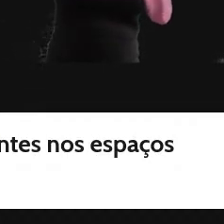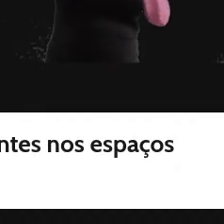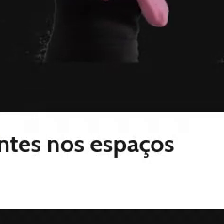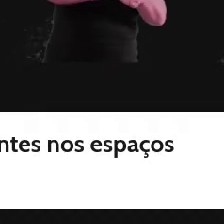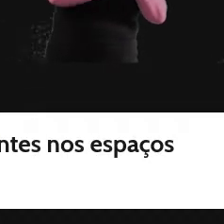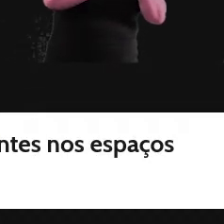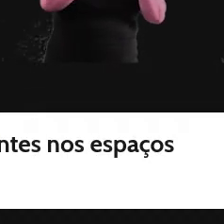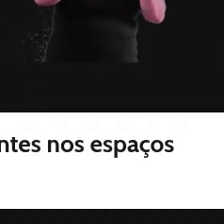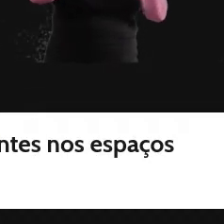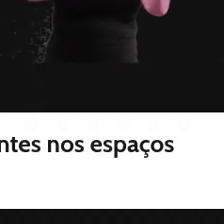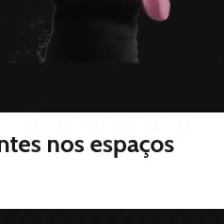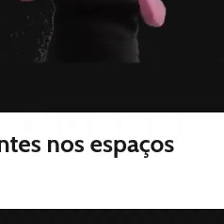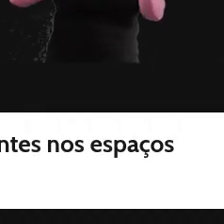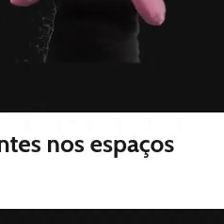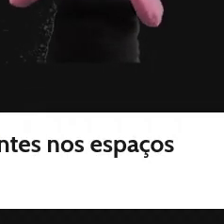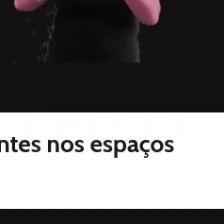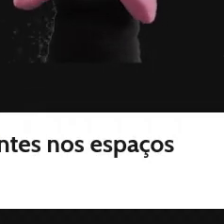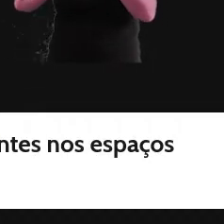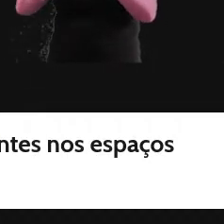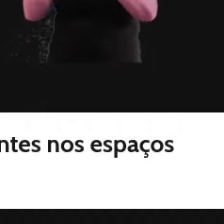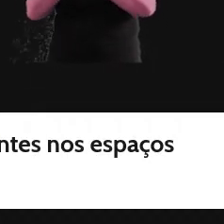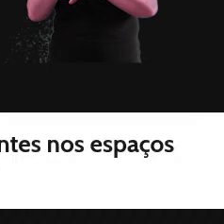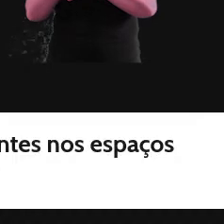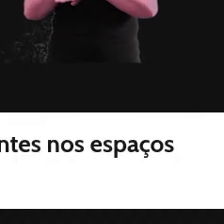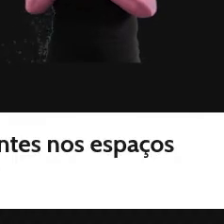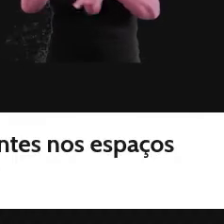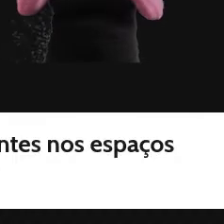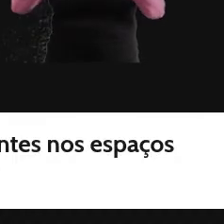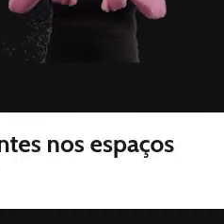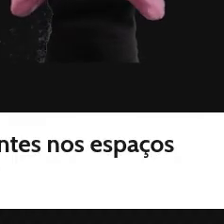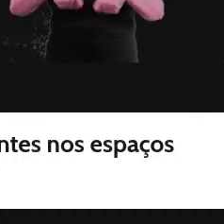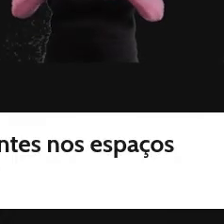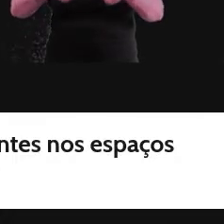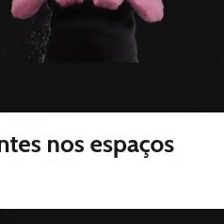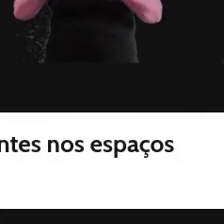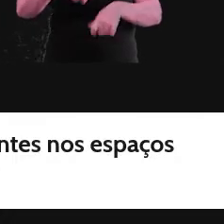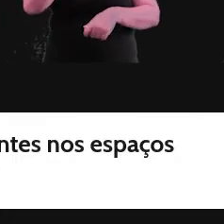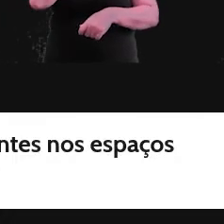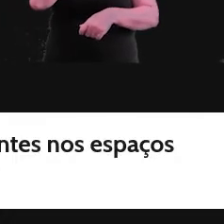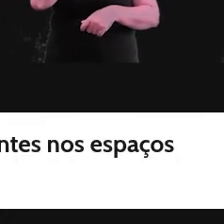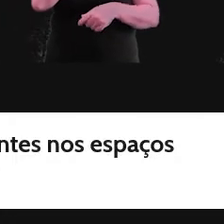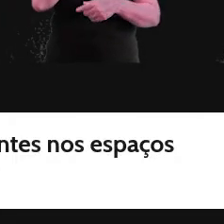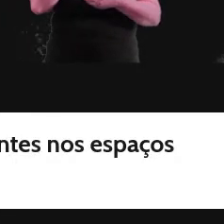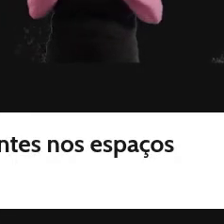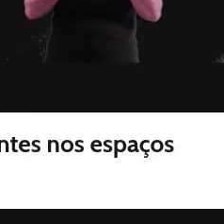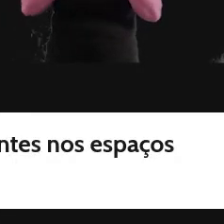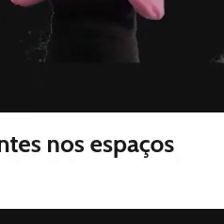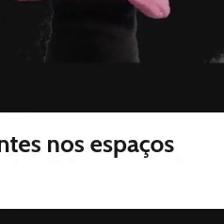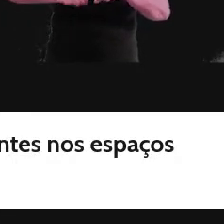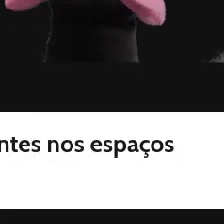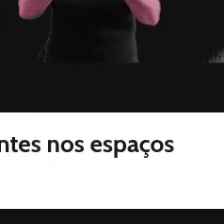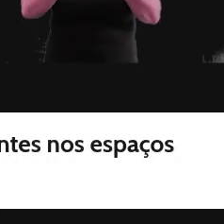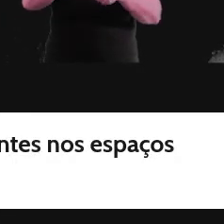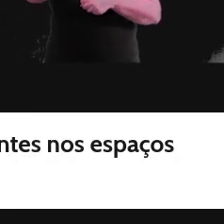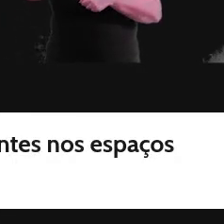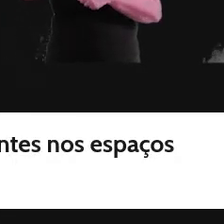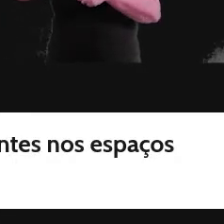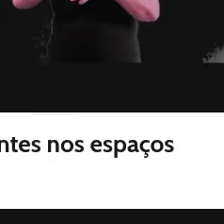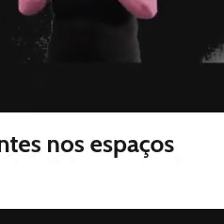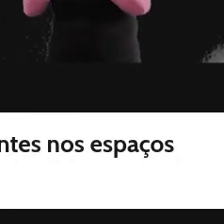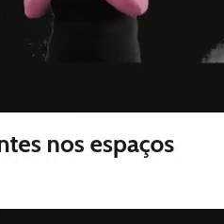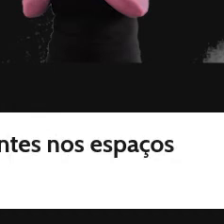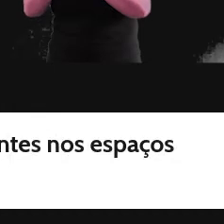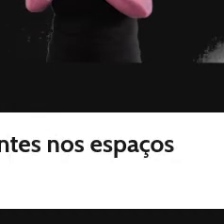as desigualdades e a falta de acesso. Então, é preciso que a gente pense como enfrentar cada uma dessas barreiras de